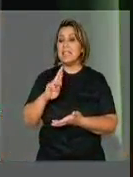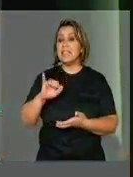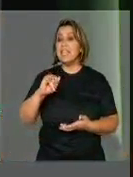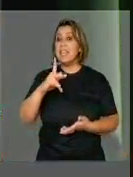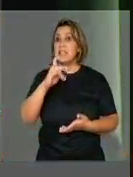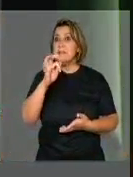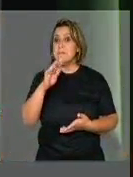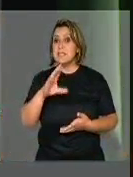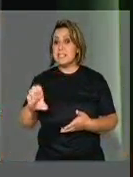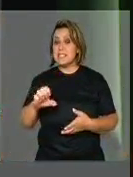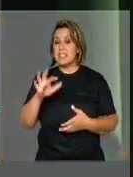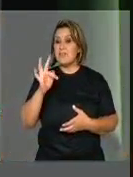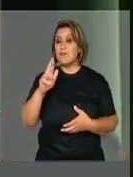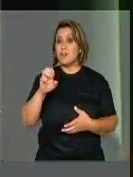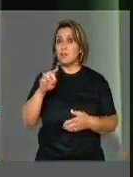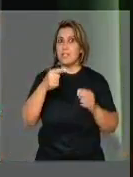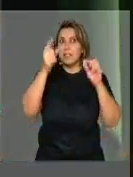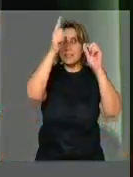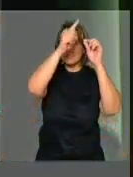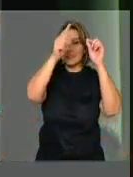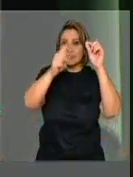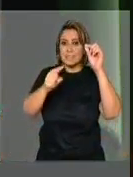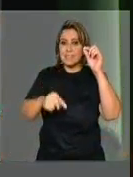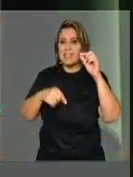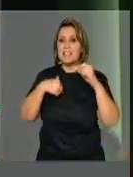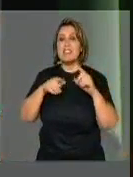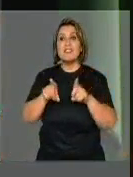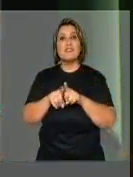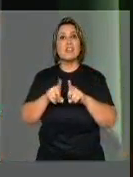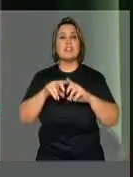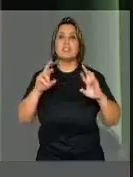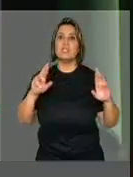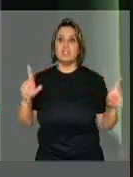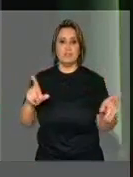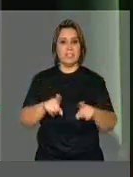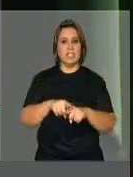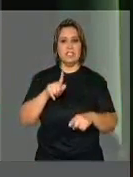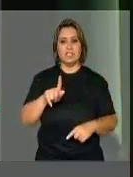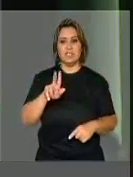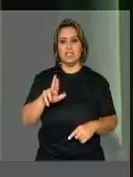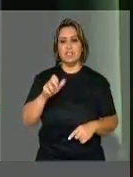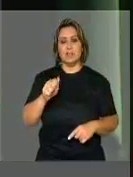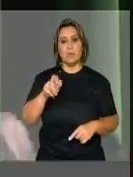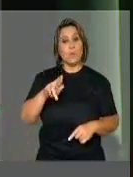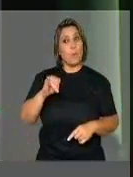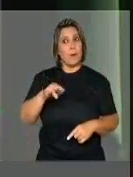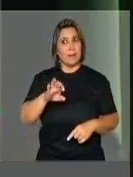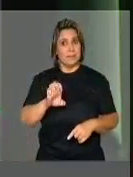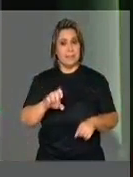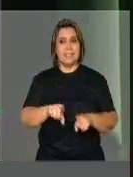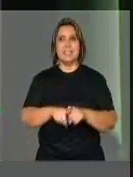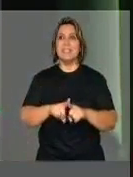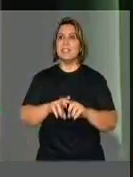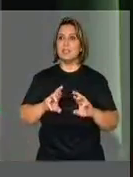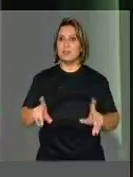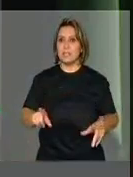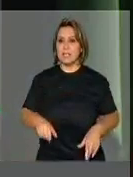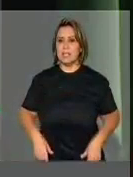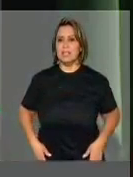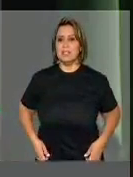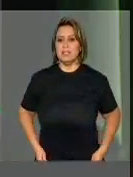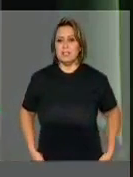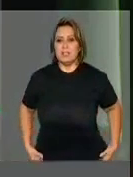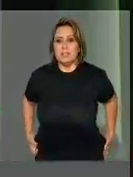Fronteira. Portanto, um potencial de água doce, diferentemente do Guarani, que tem grande parte